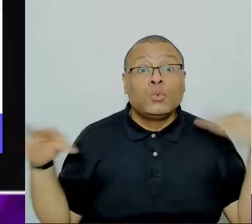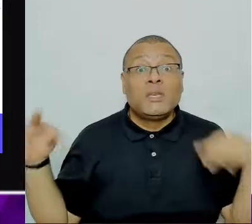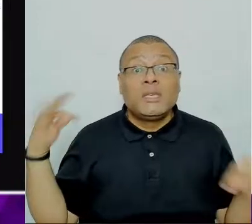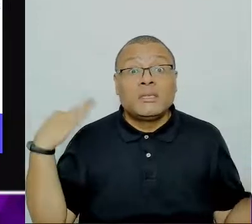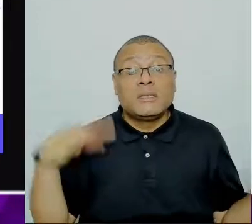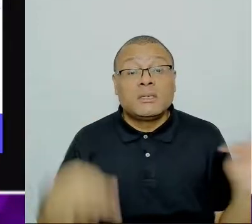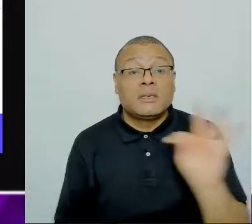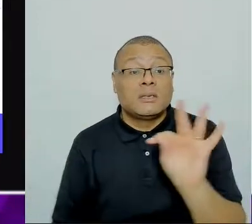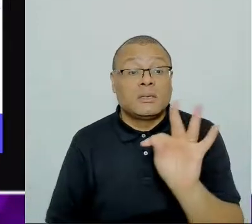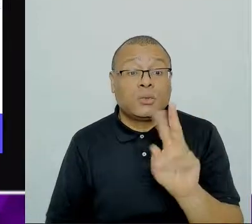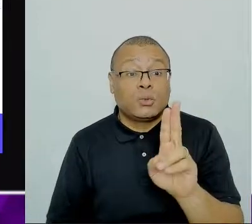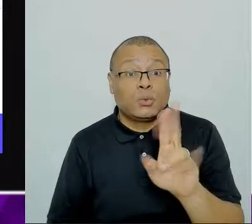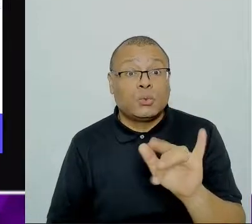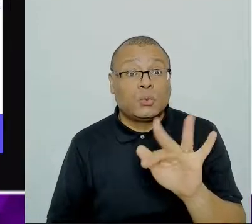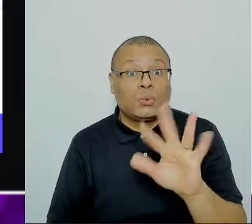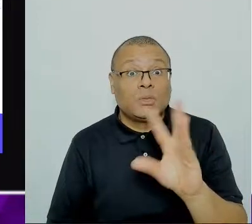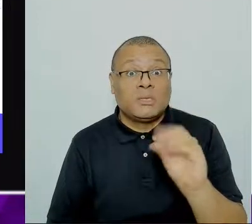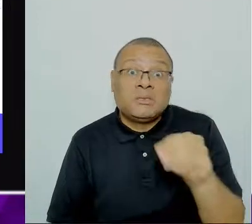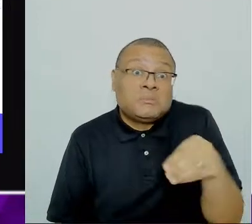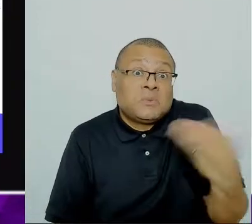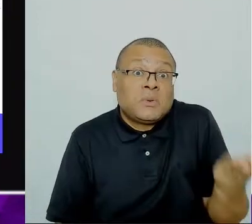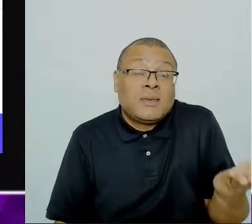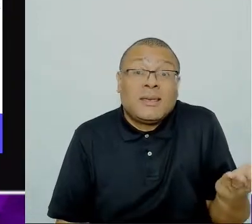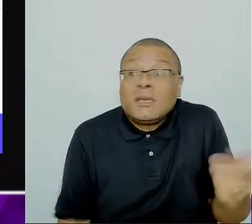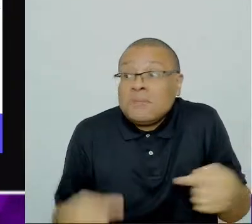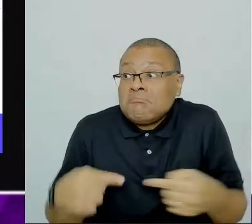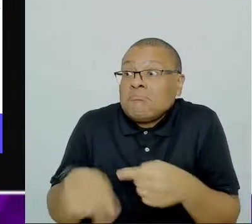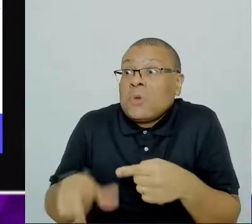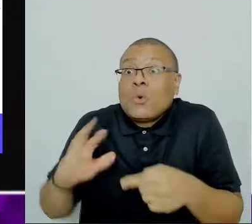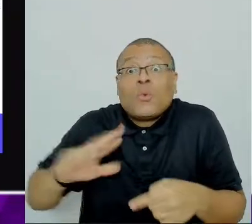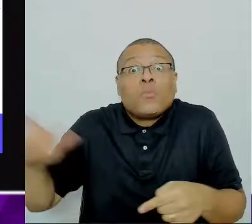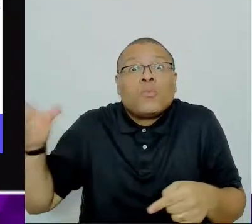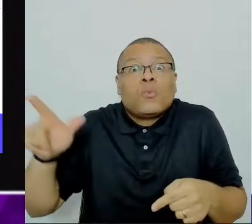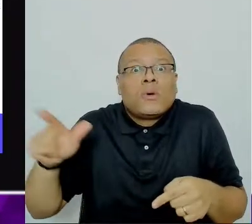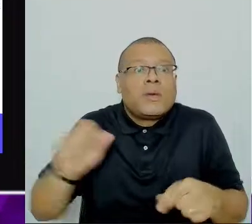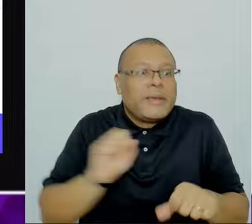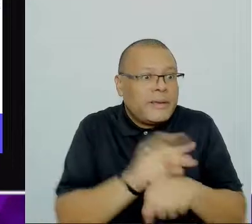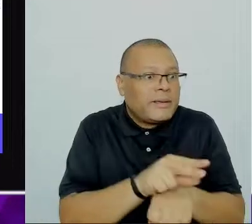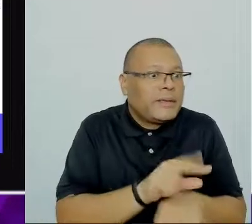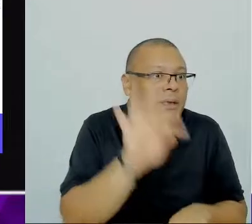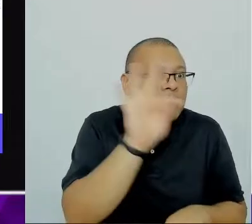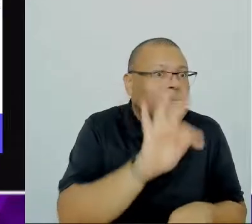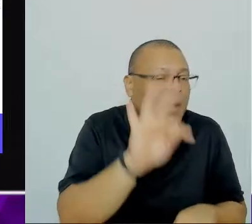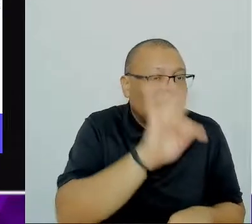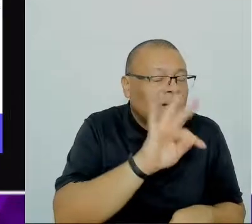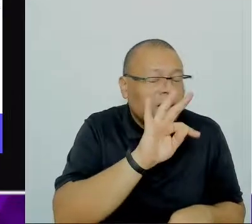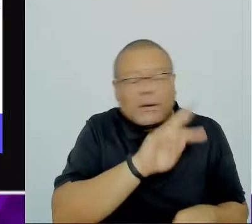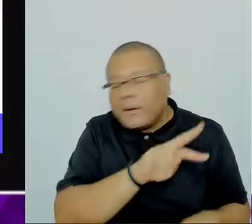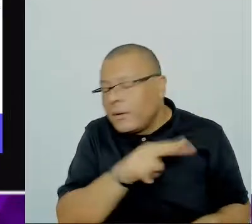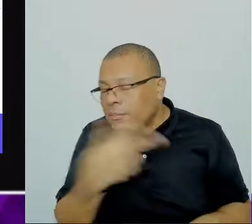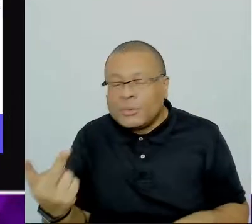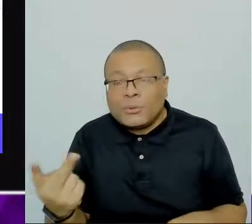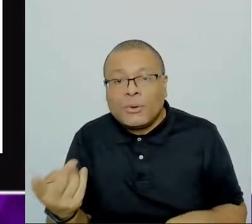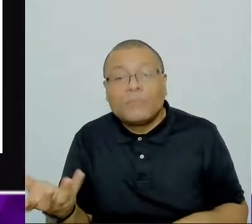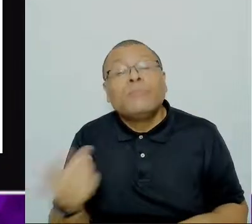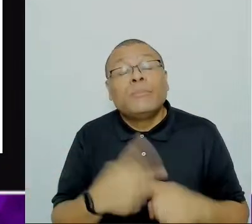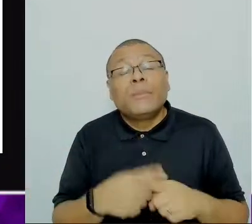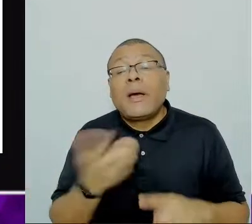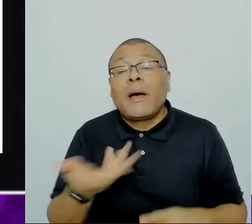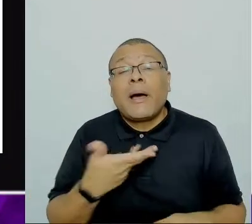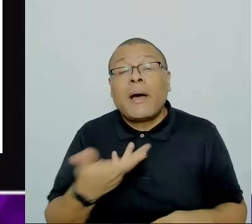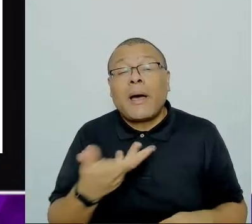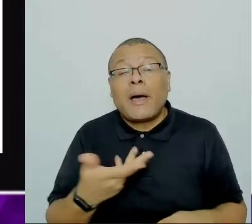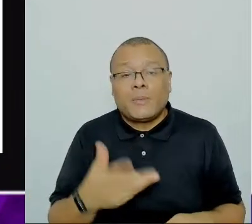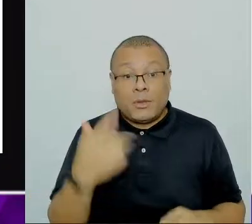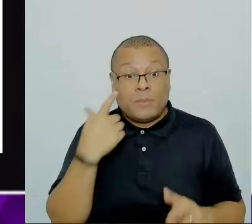faço hoje. Acontece mesmo e é normal que aconteça porque as coisas mudam muito rápido. Vamos pegar mais um exemplo aqui. O LinkedIn,